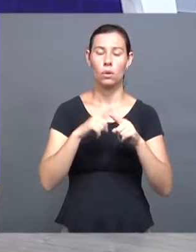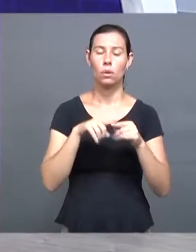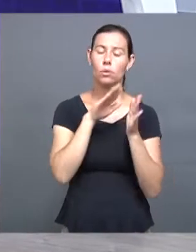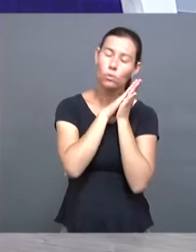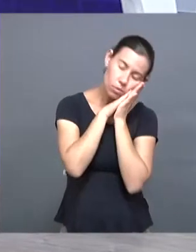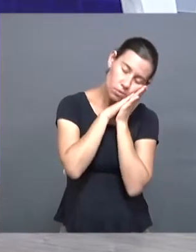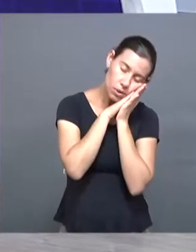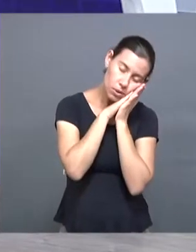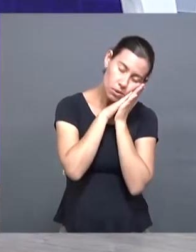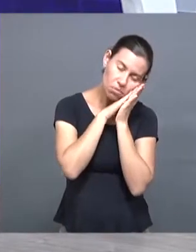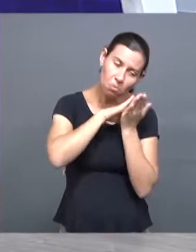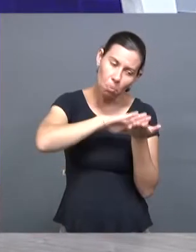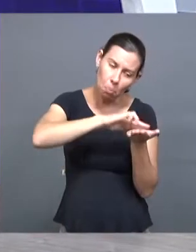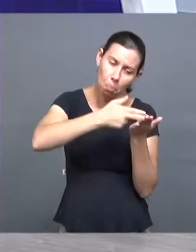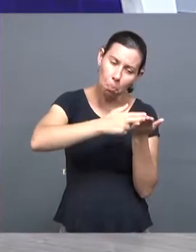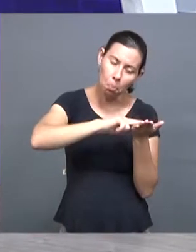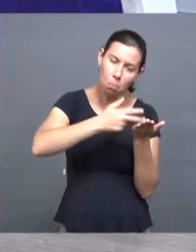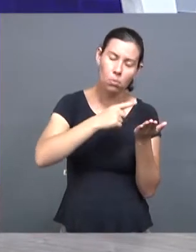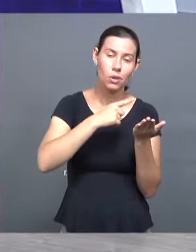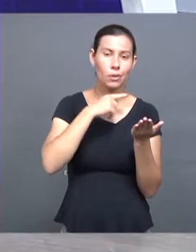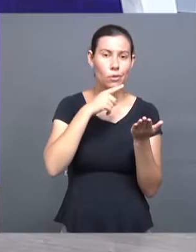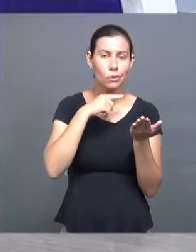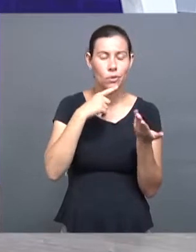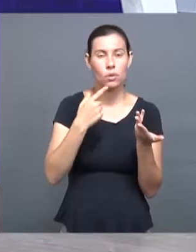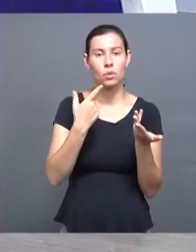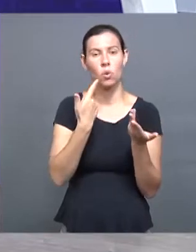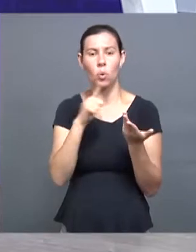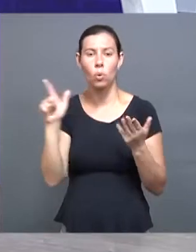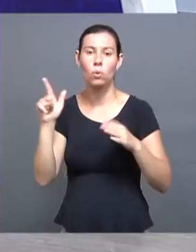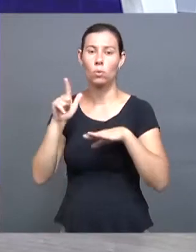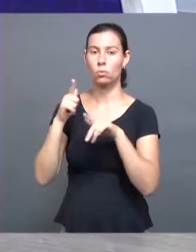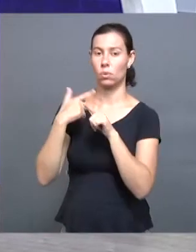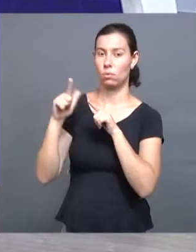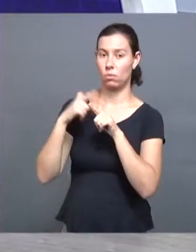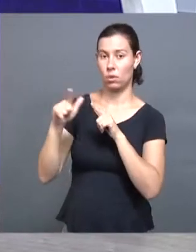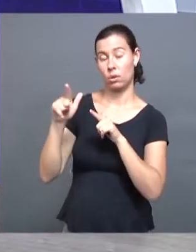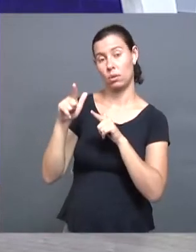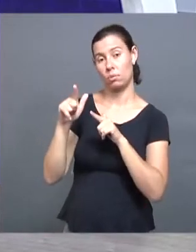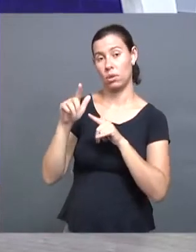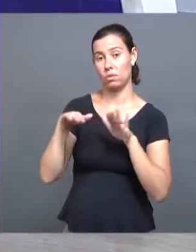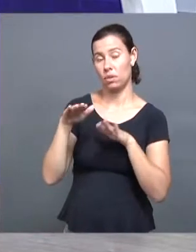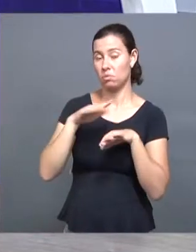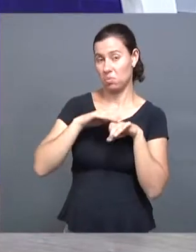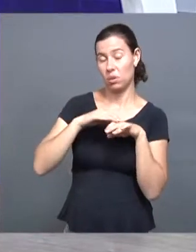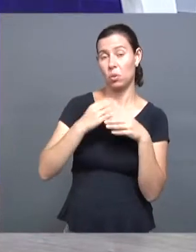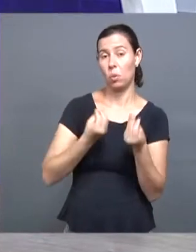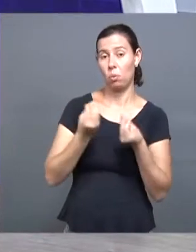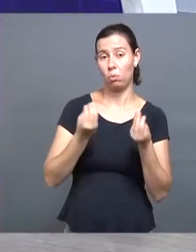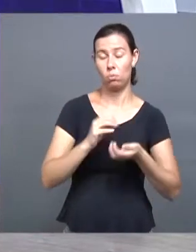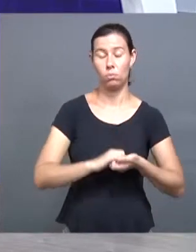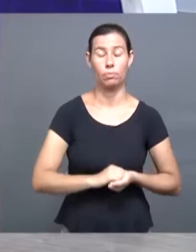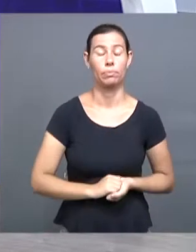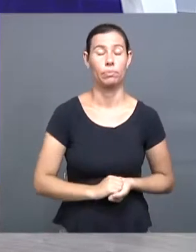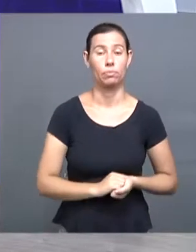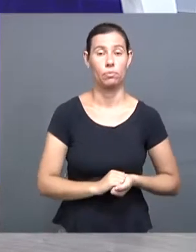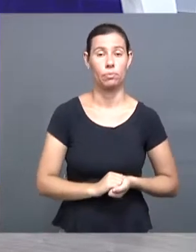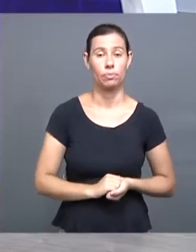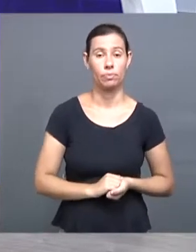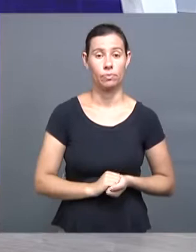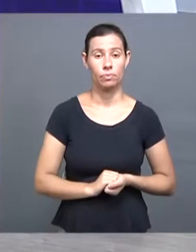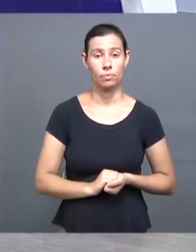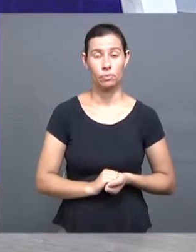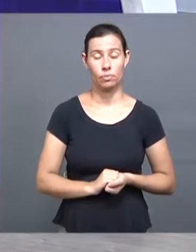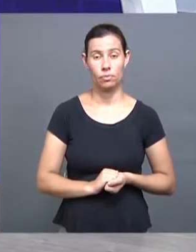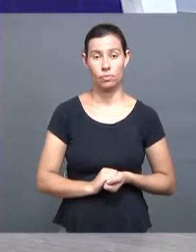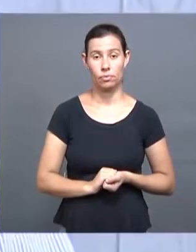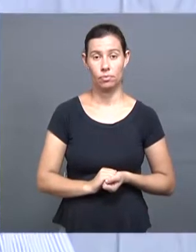sido suficiente, ou isso pode ser um sinal de um outro problema de saúde? Pode ser um sinal de um problema de saúde, tá? É um